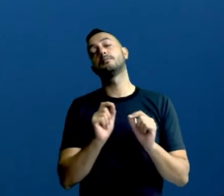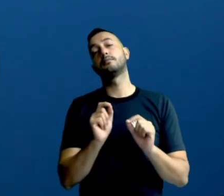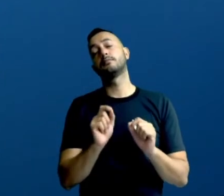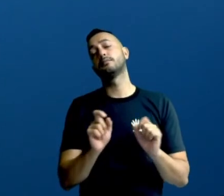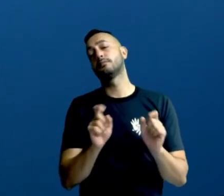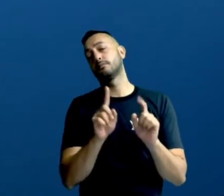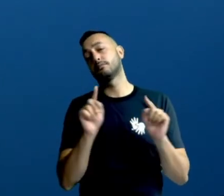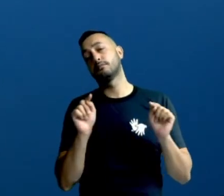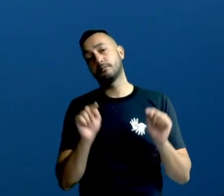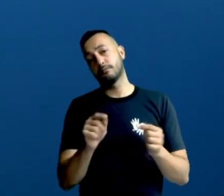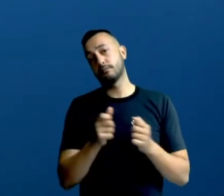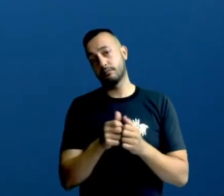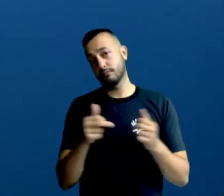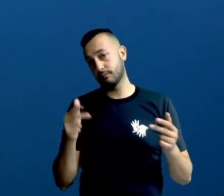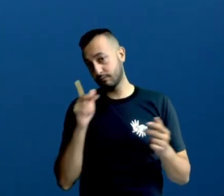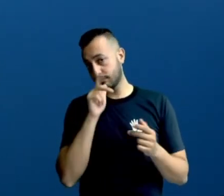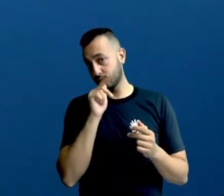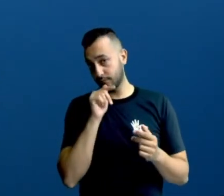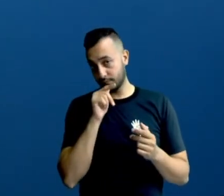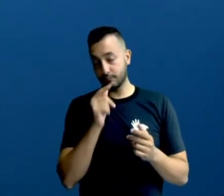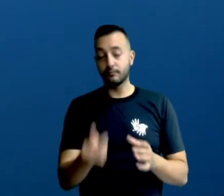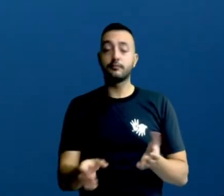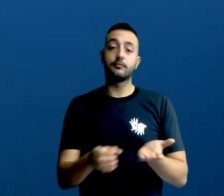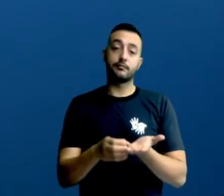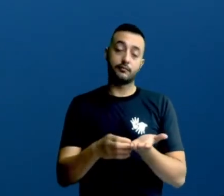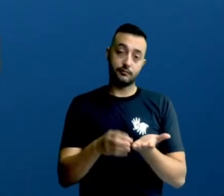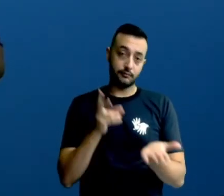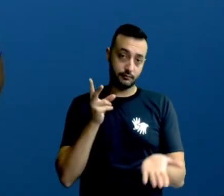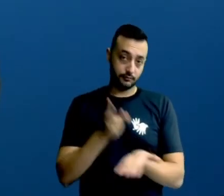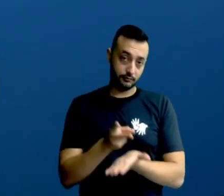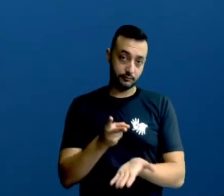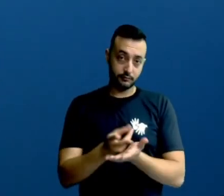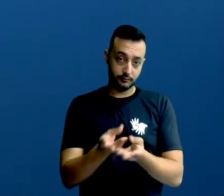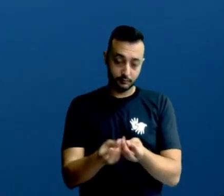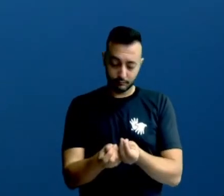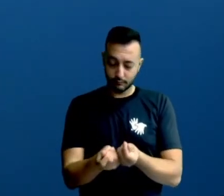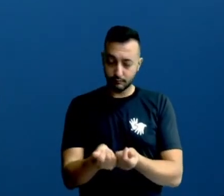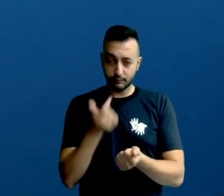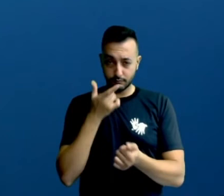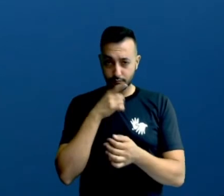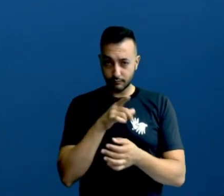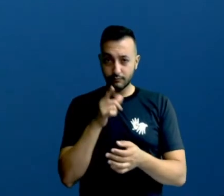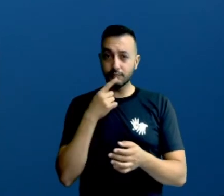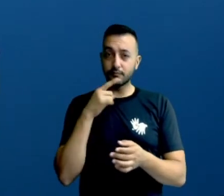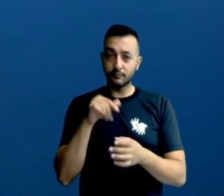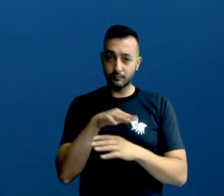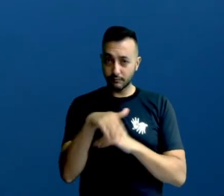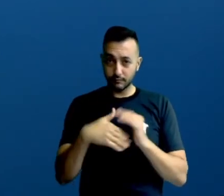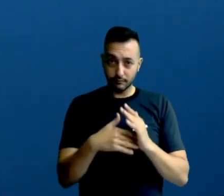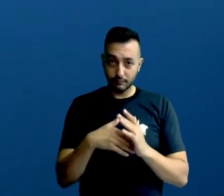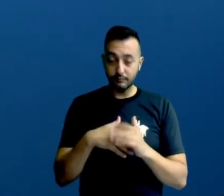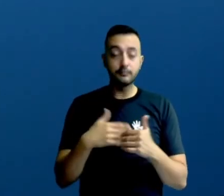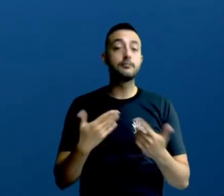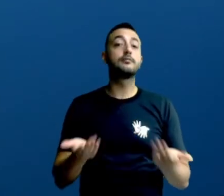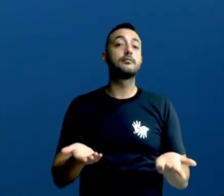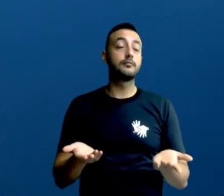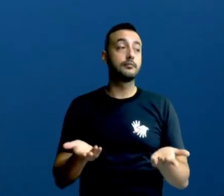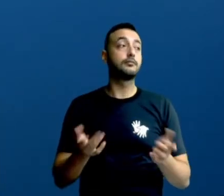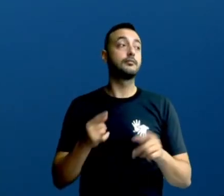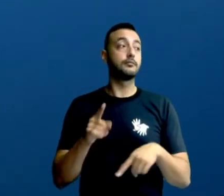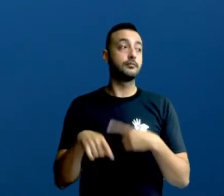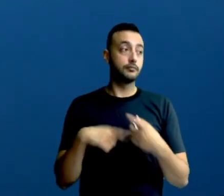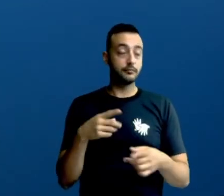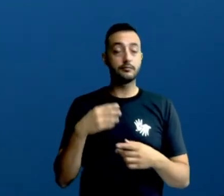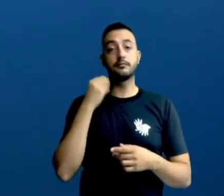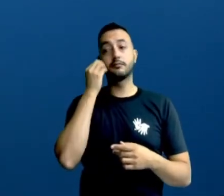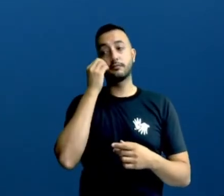Será que a quantidade da água que estava no copo vai conseguir dissolver todo o sal que vocês colocaram? E aí, depois que